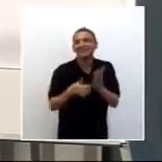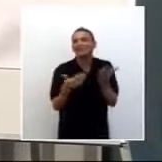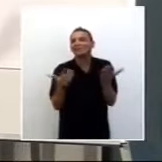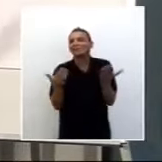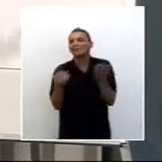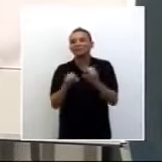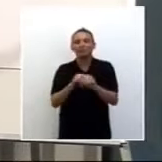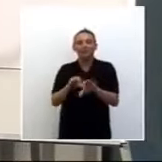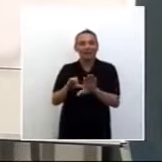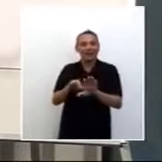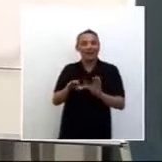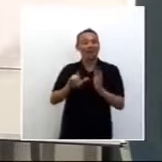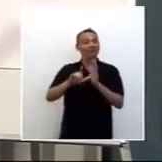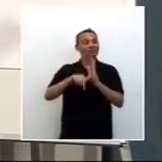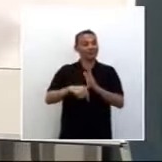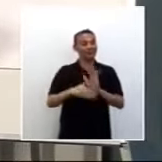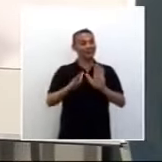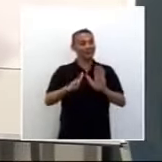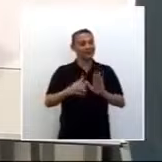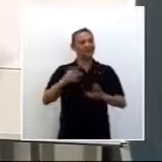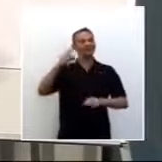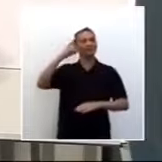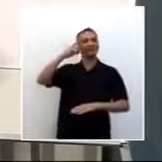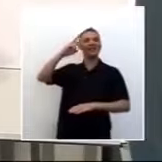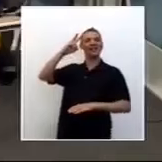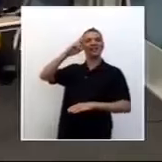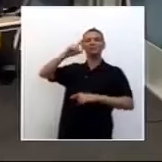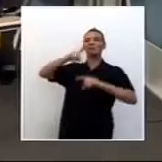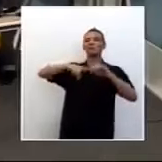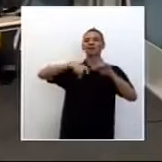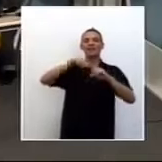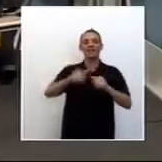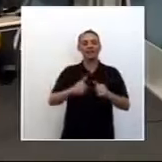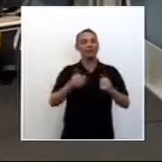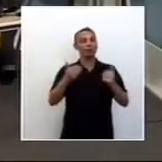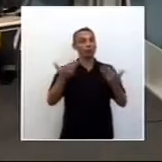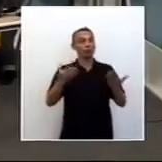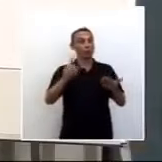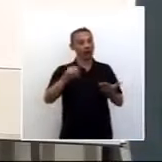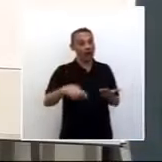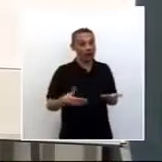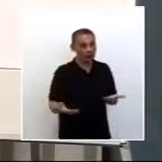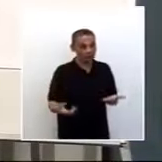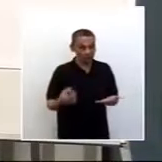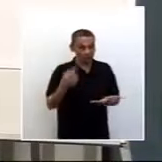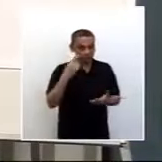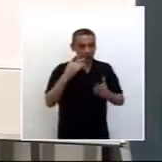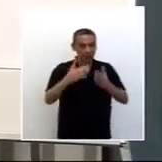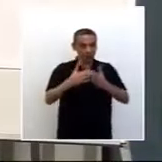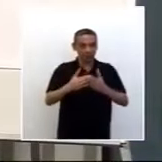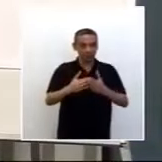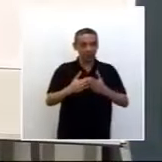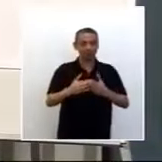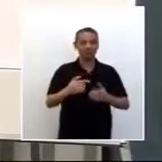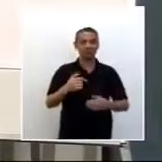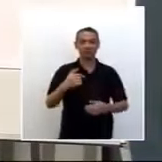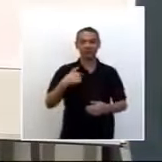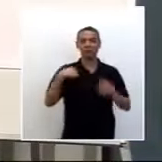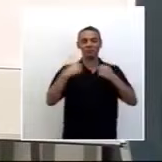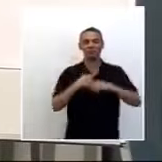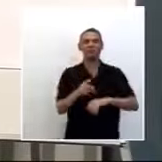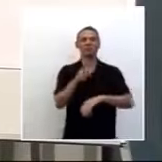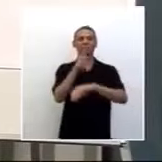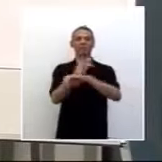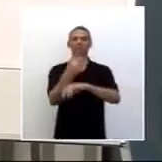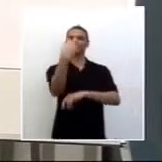suar leite se você está atrasado vou recapitular com ela matéria certo é gente eu não tô com o hábito eu preciso olhar